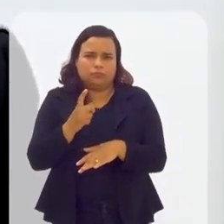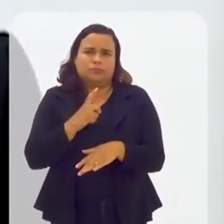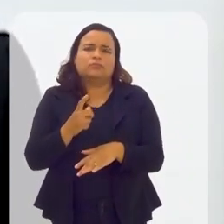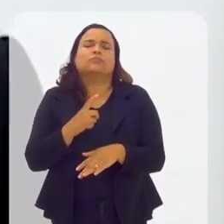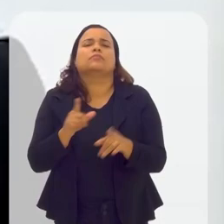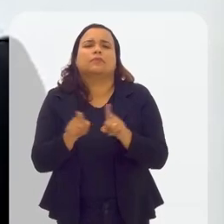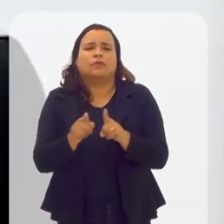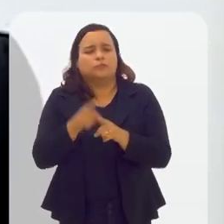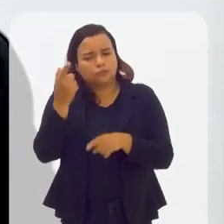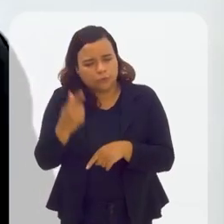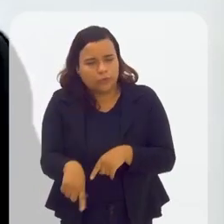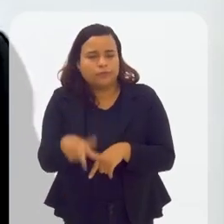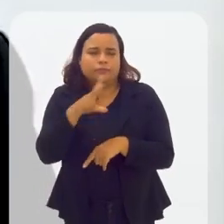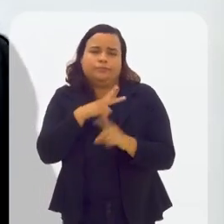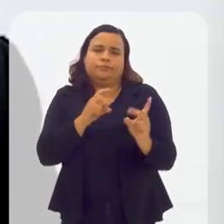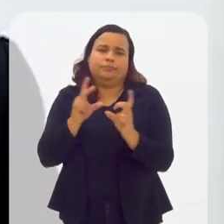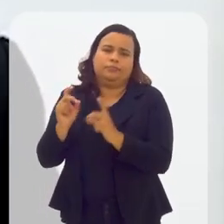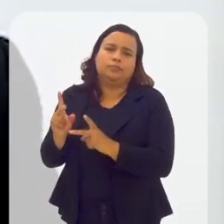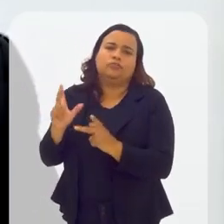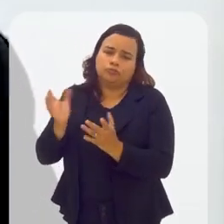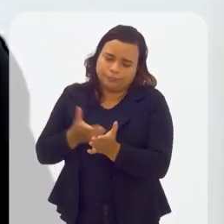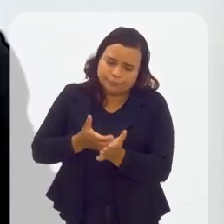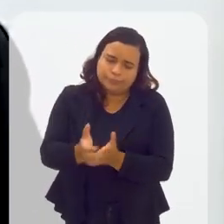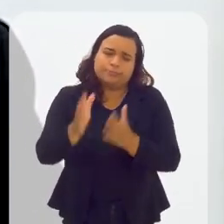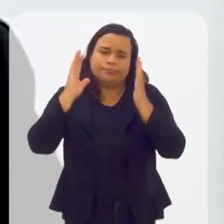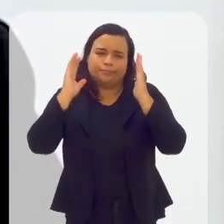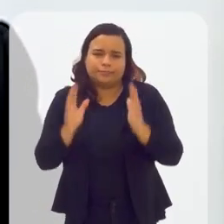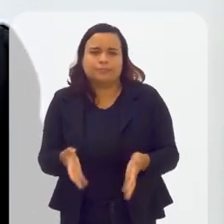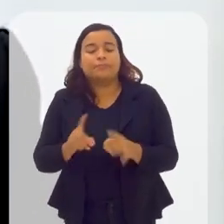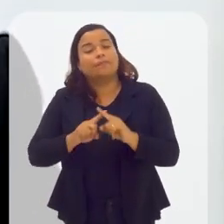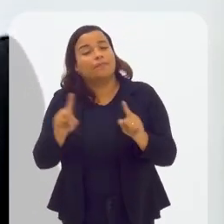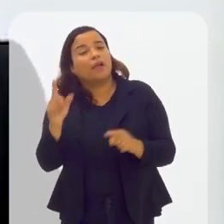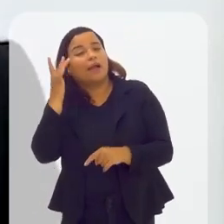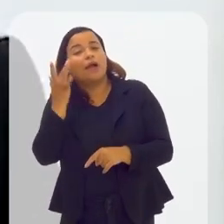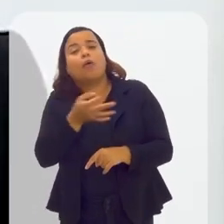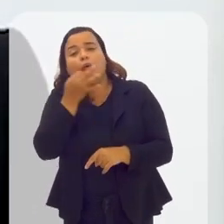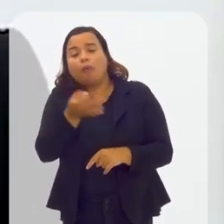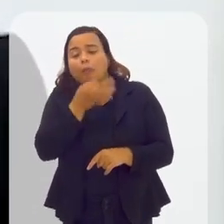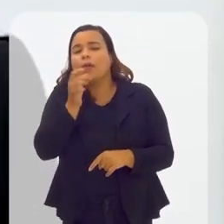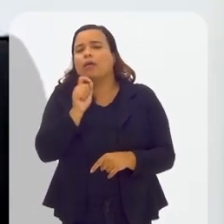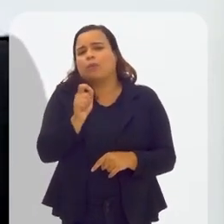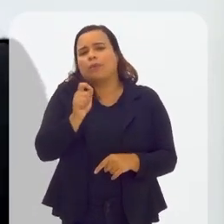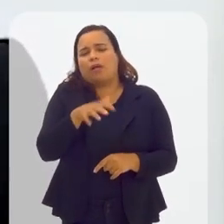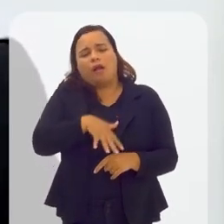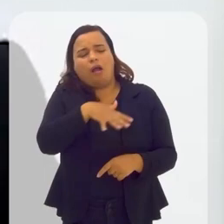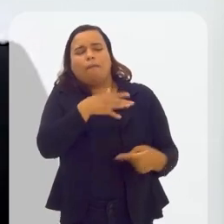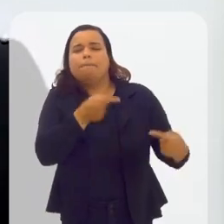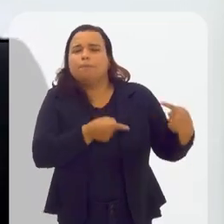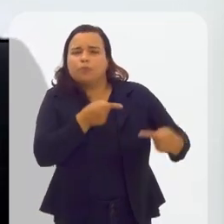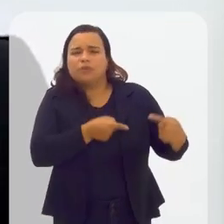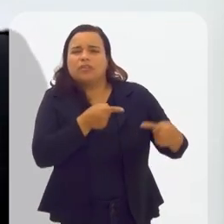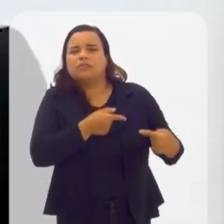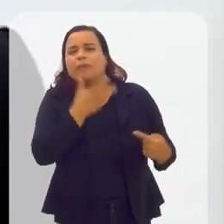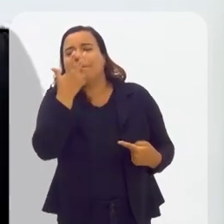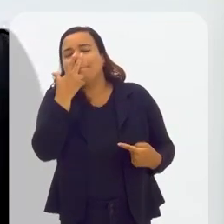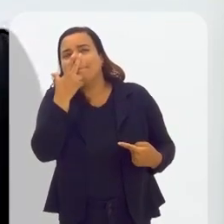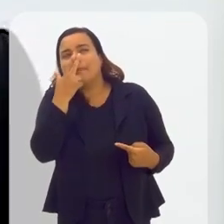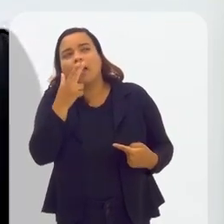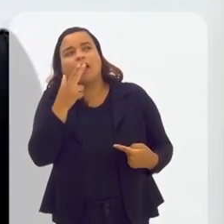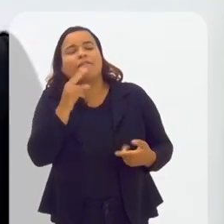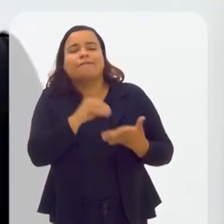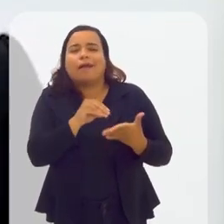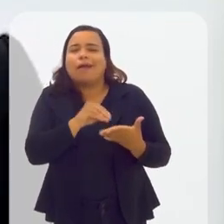de reprivatização dela já deu a largada, mas eu acho que politicamente